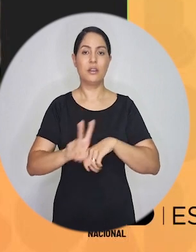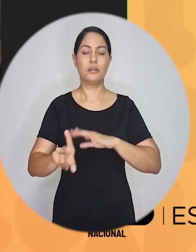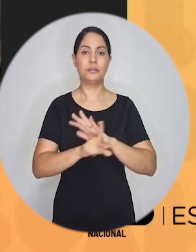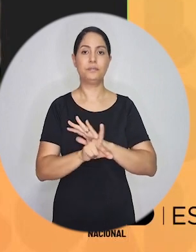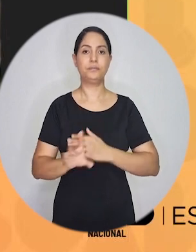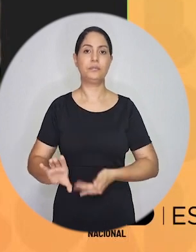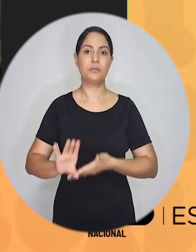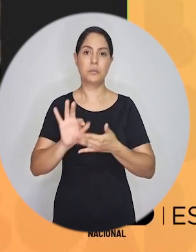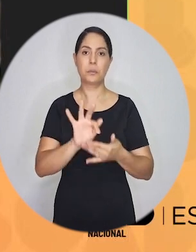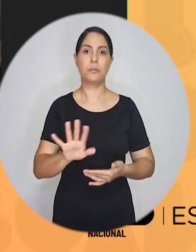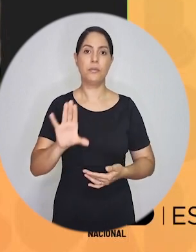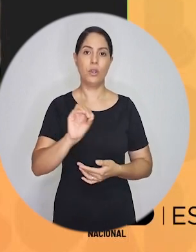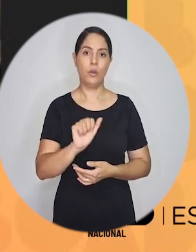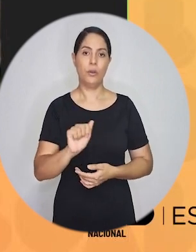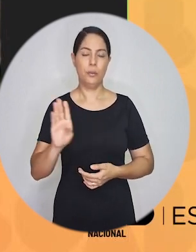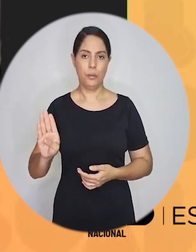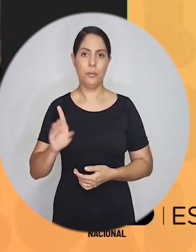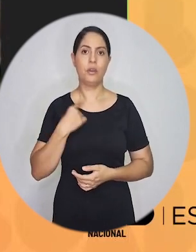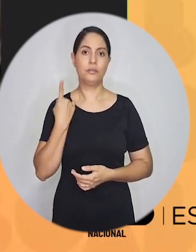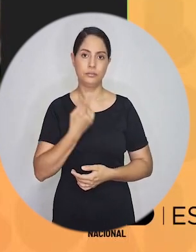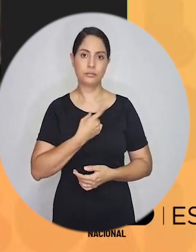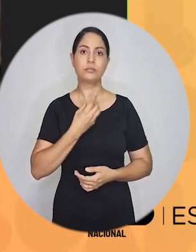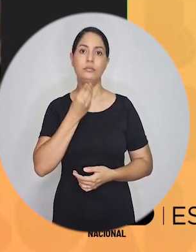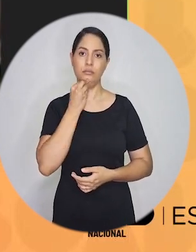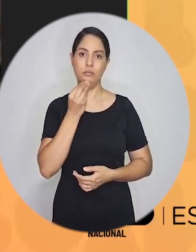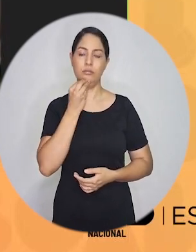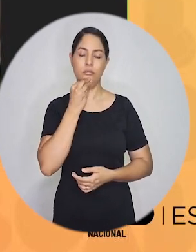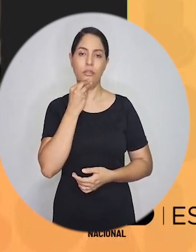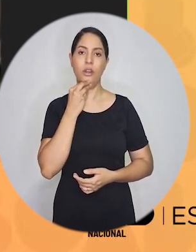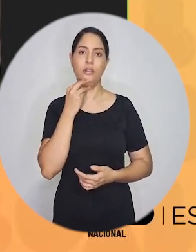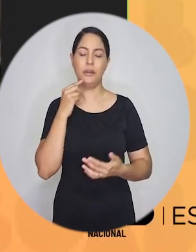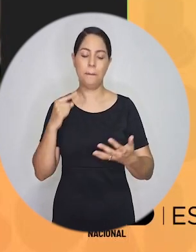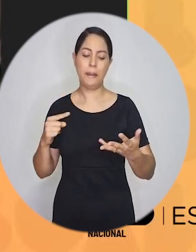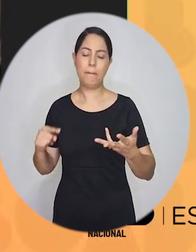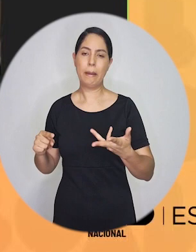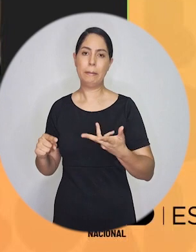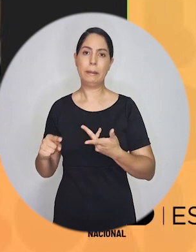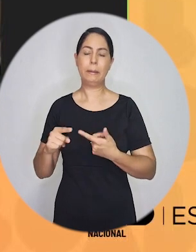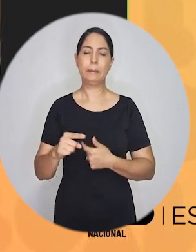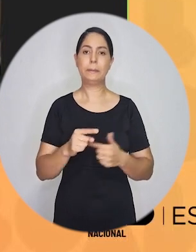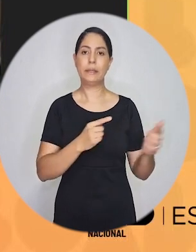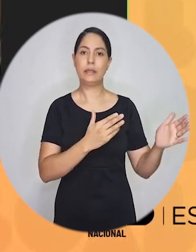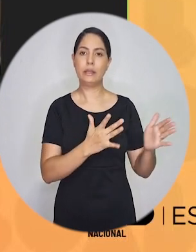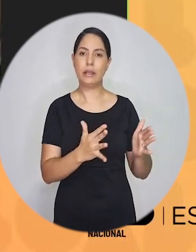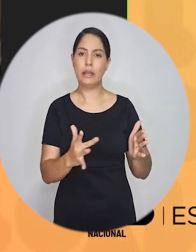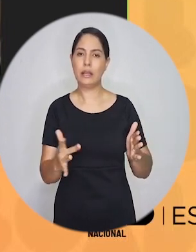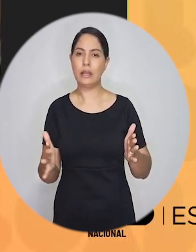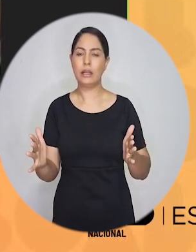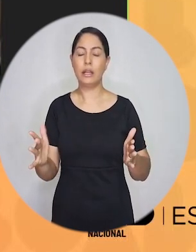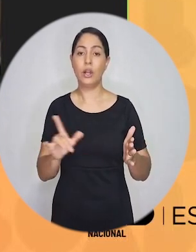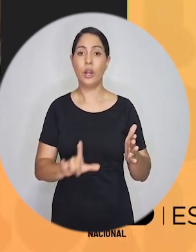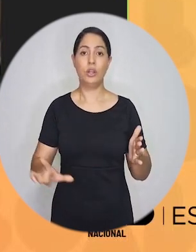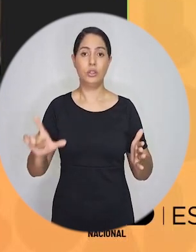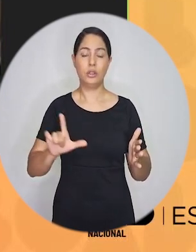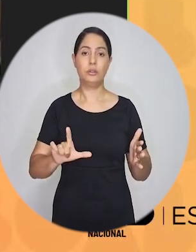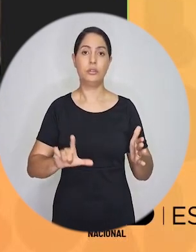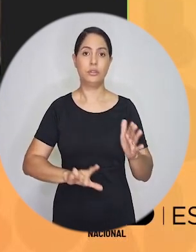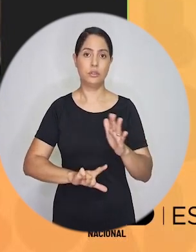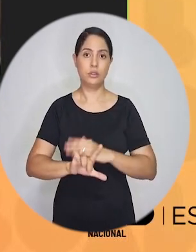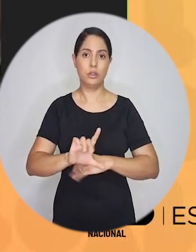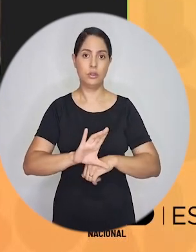ao Conselho Federal da OAB, a gente pôde passar então por todos esses tópicos, desde o